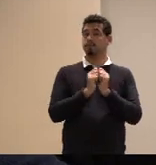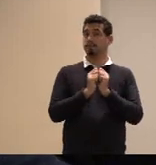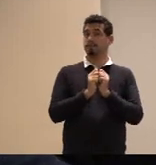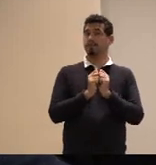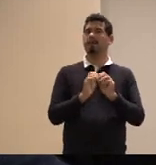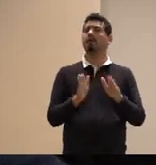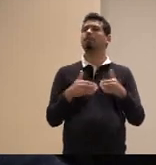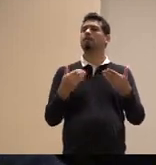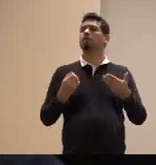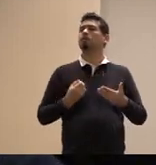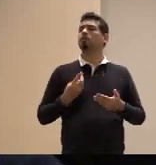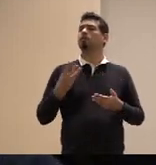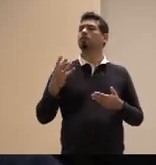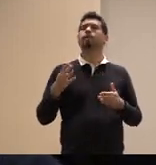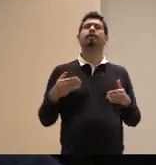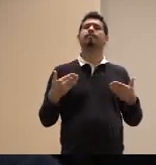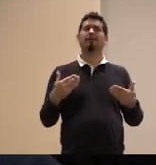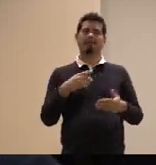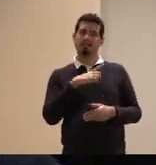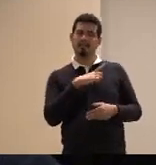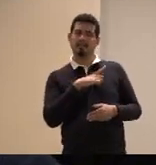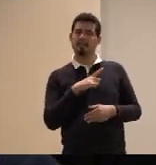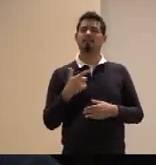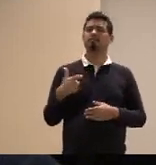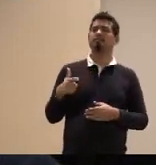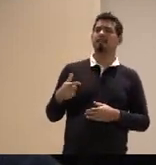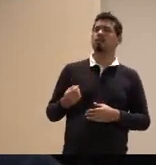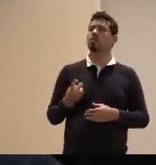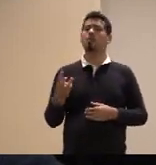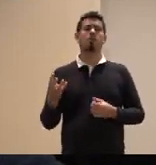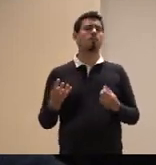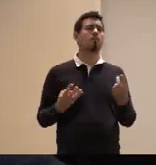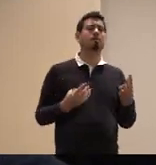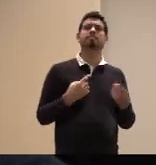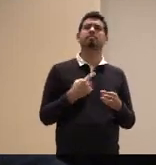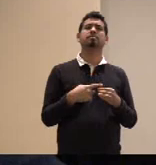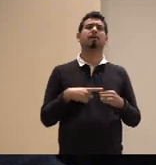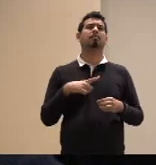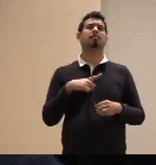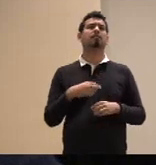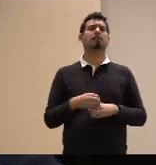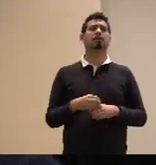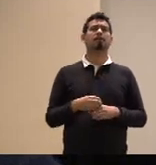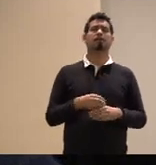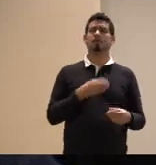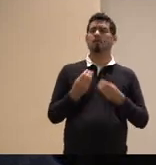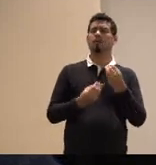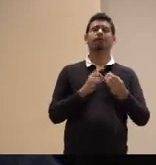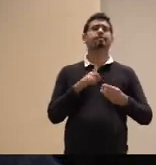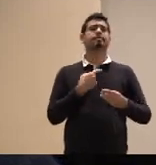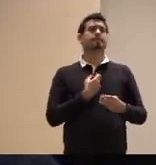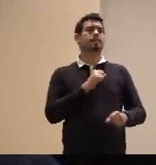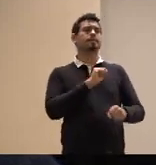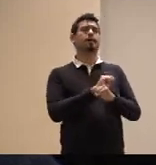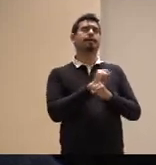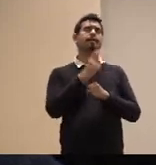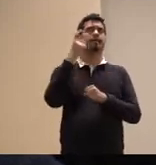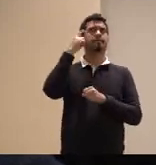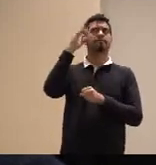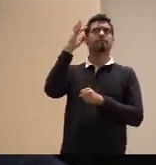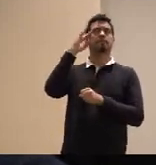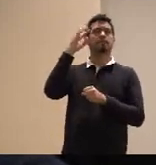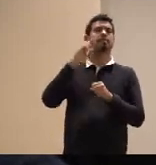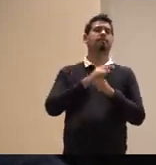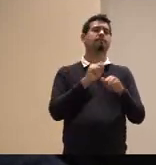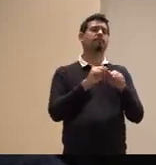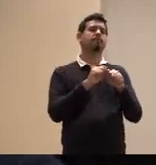esses números no Estado? Eles existem? Quantos são os municípios que têm isso? Como que a gente pode parar, refletir sobre isso,